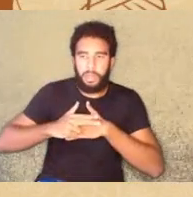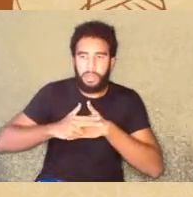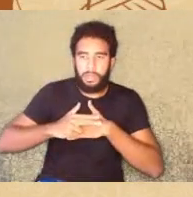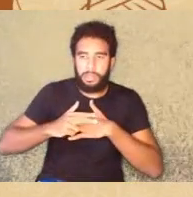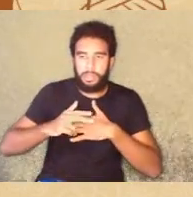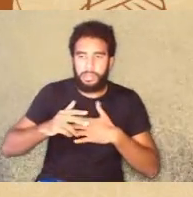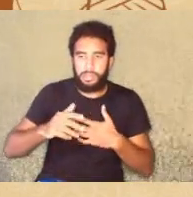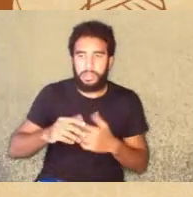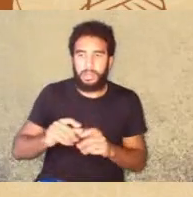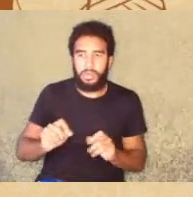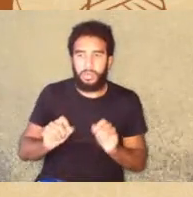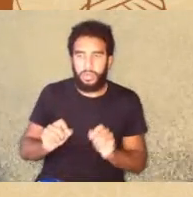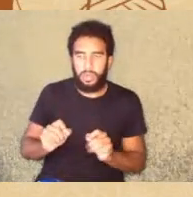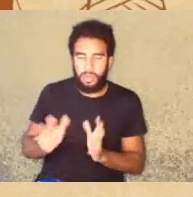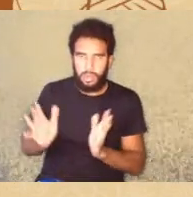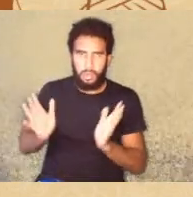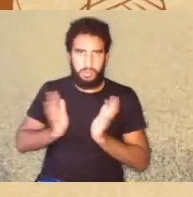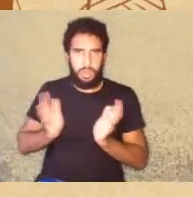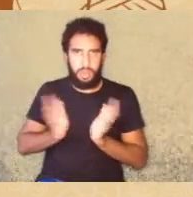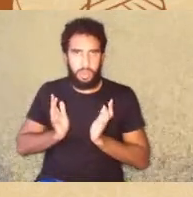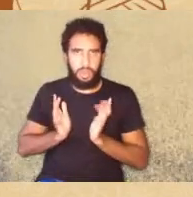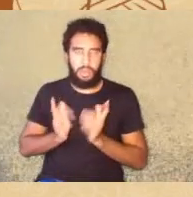de elite, burguesa, né?